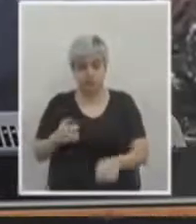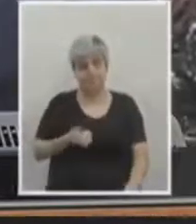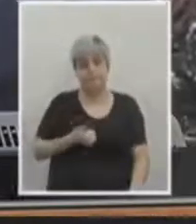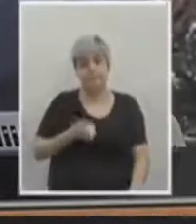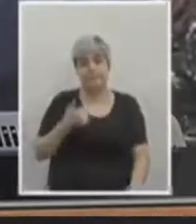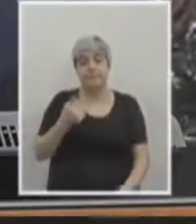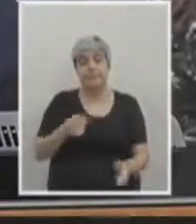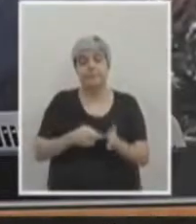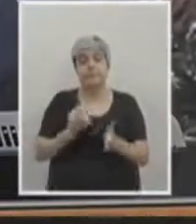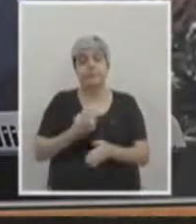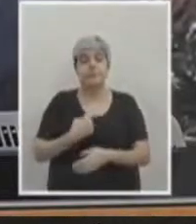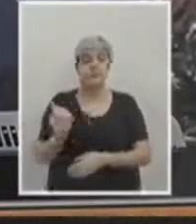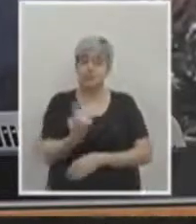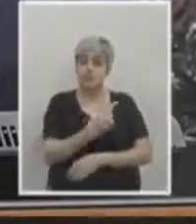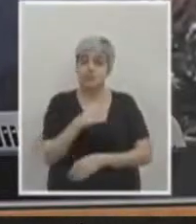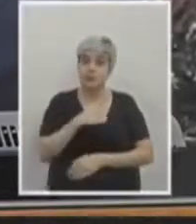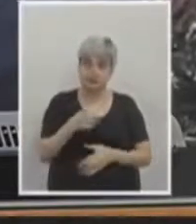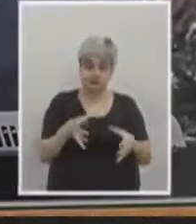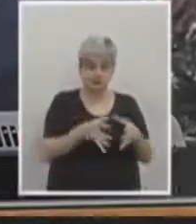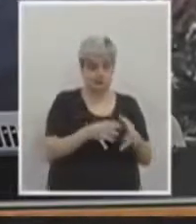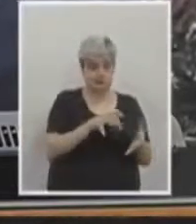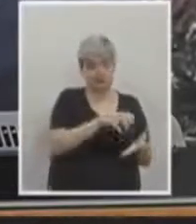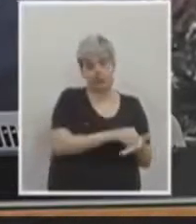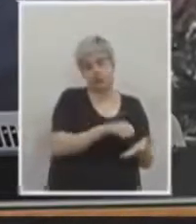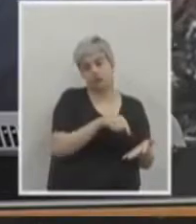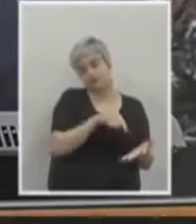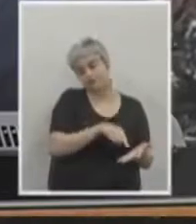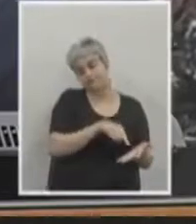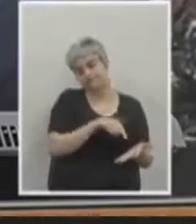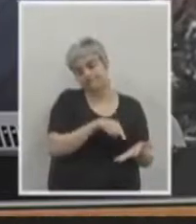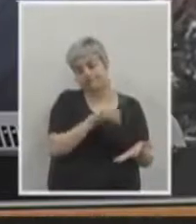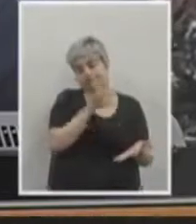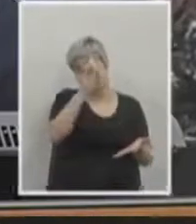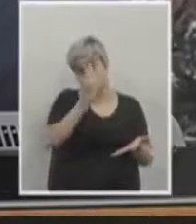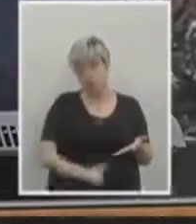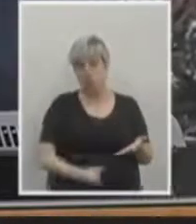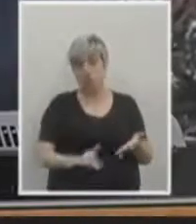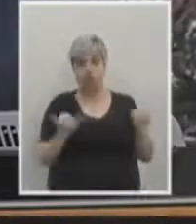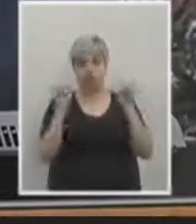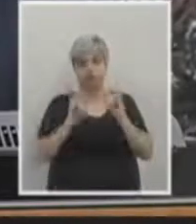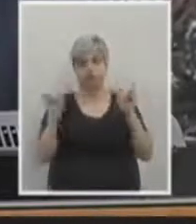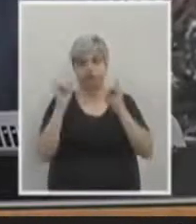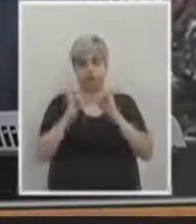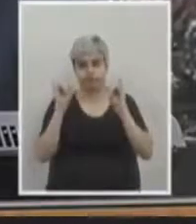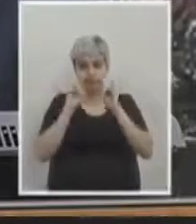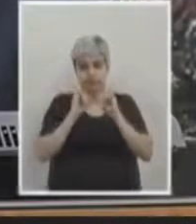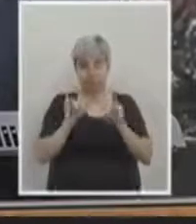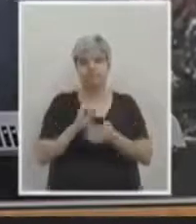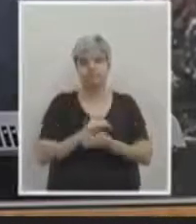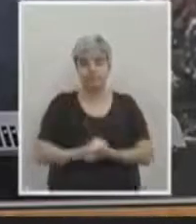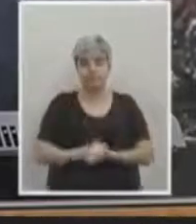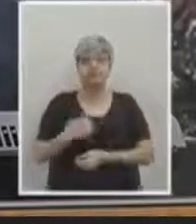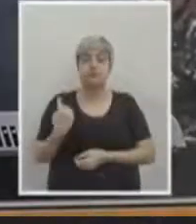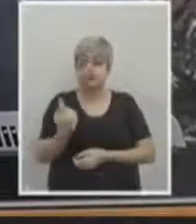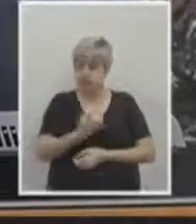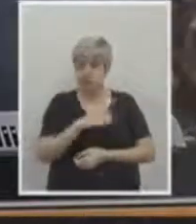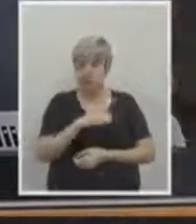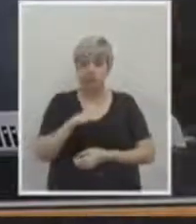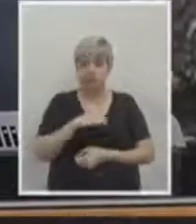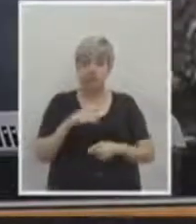comissão, nós estamos tendo os professores efetivos tendo direito de se manifestar. Mas nós tivemos